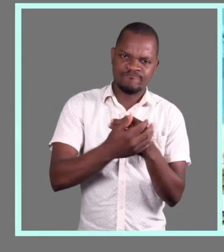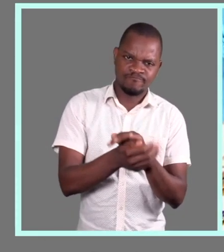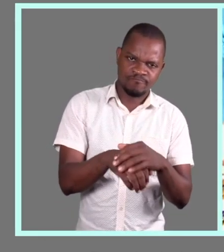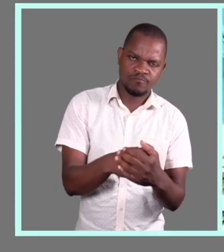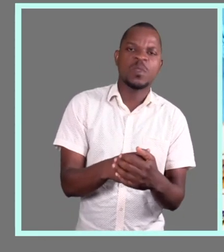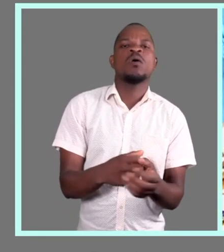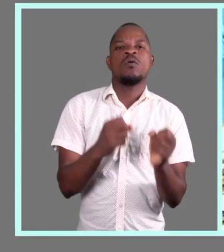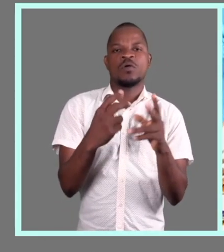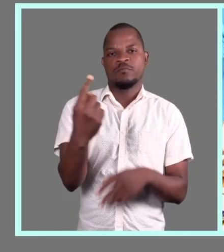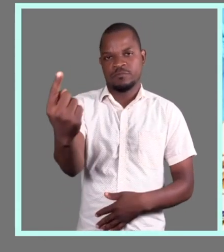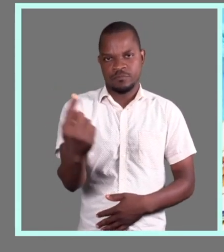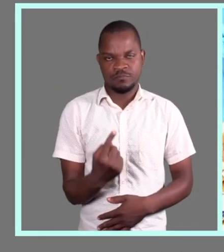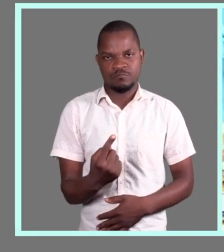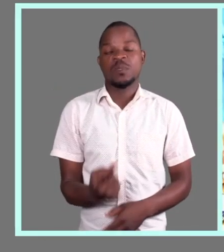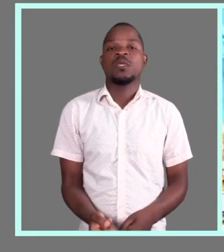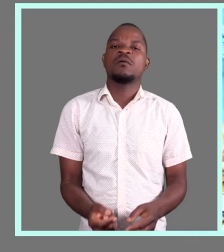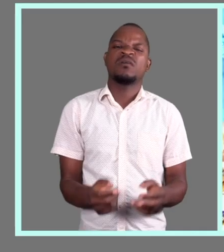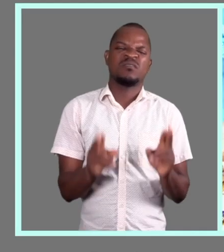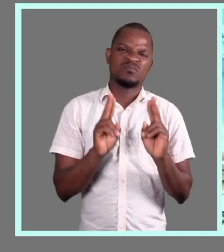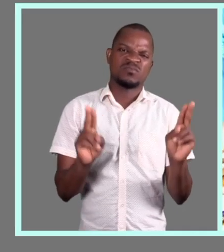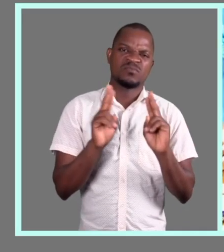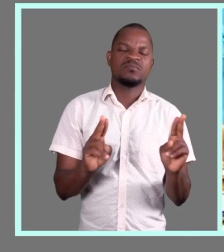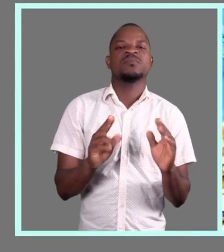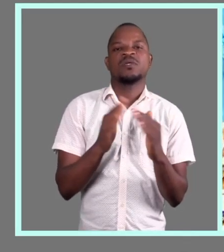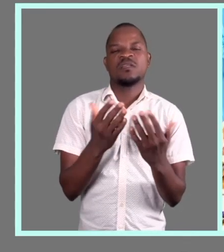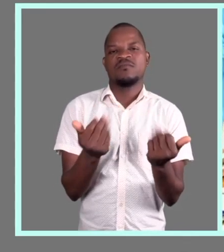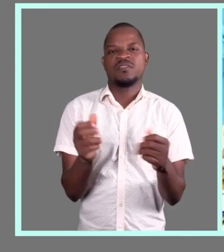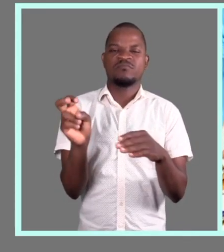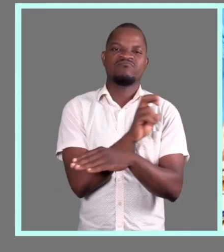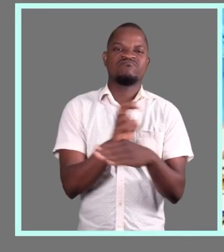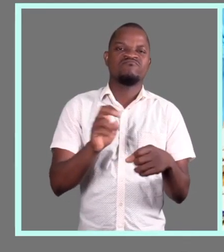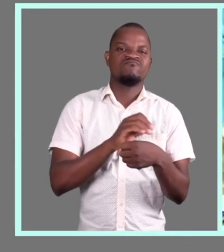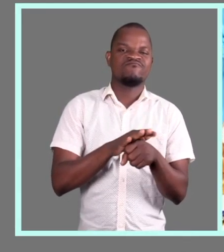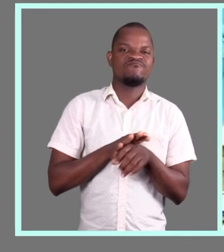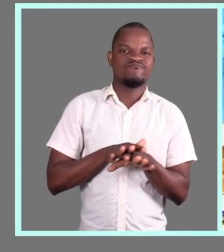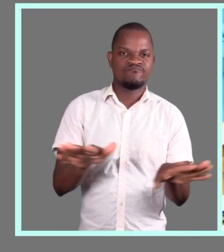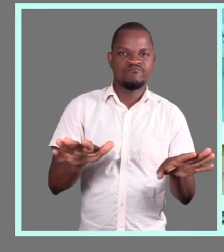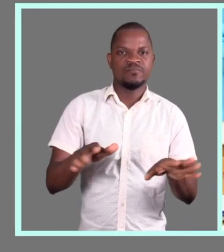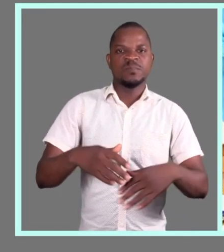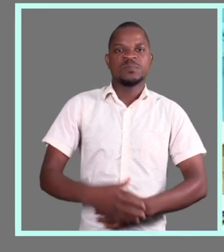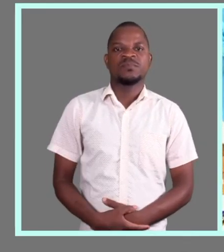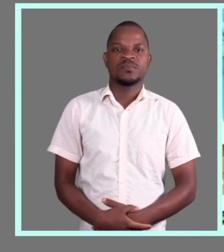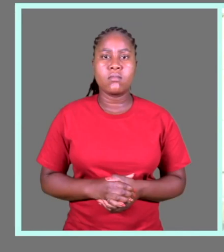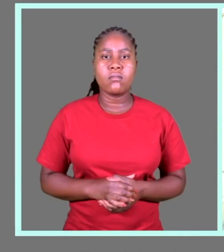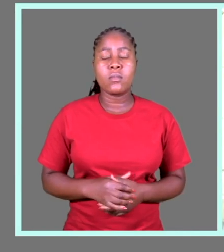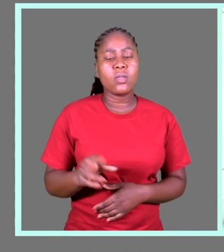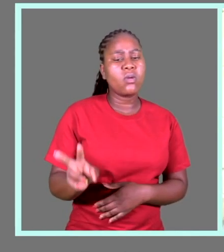lavar as mãos, depois passo a atender aqui em casa. Agora, vale a pena, mais ou menos, posso controlar a pandemia.